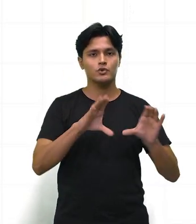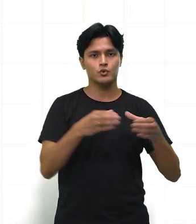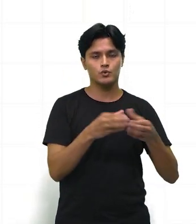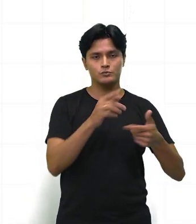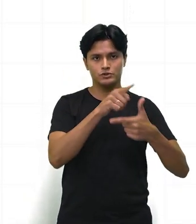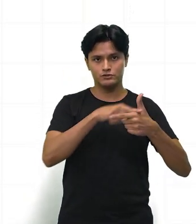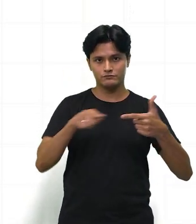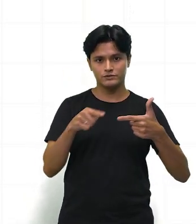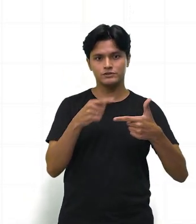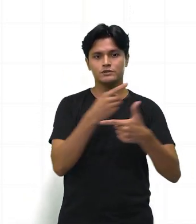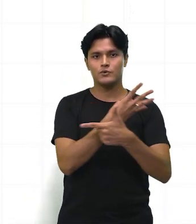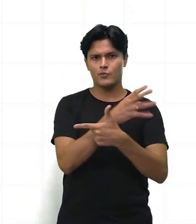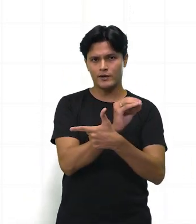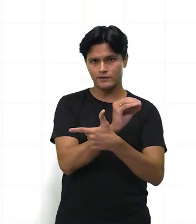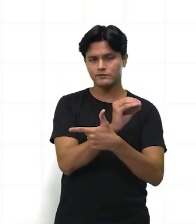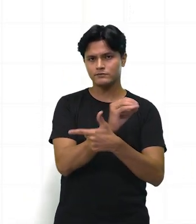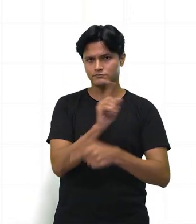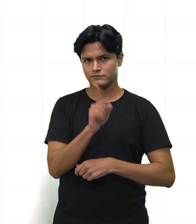40?